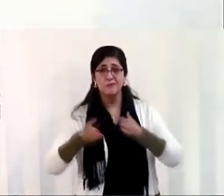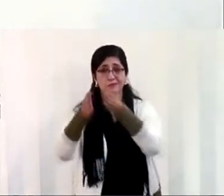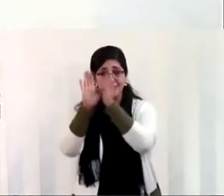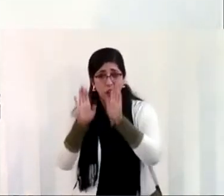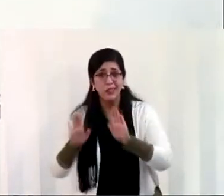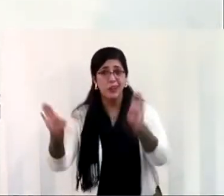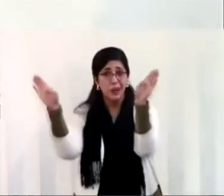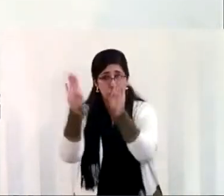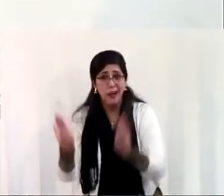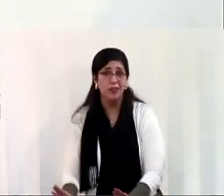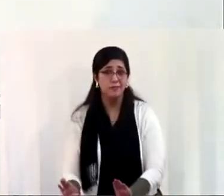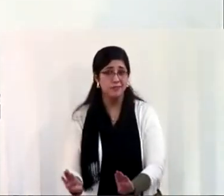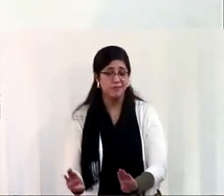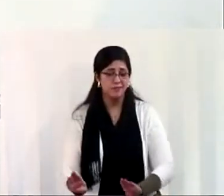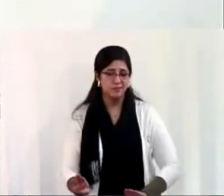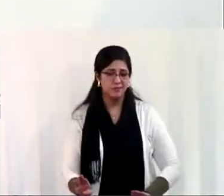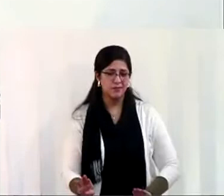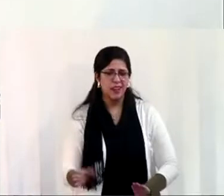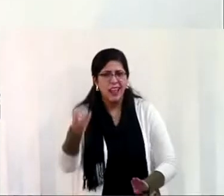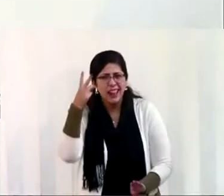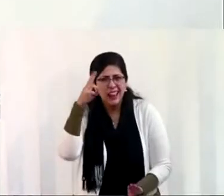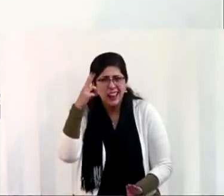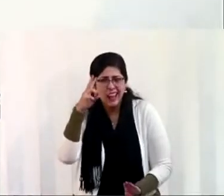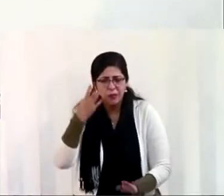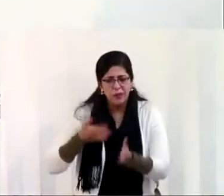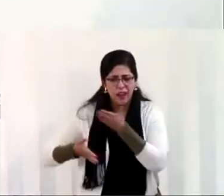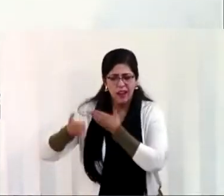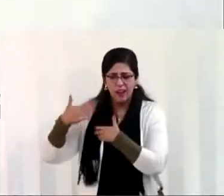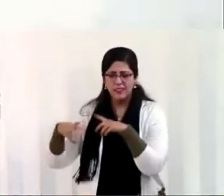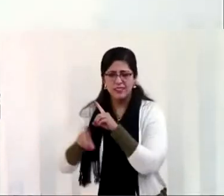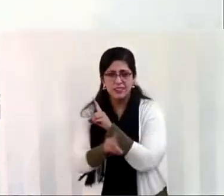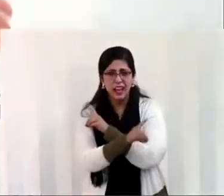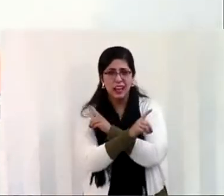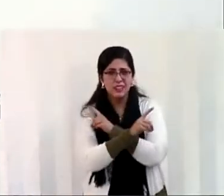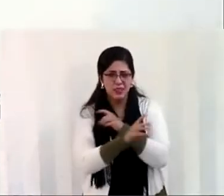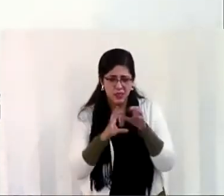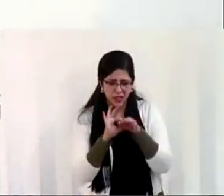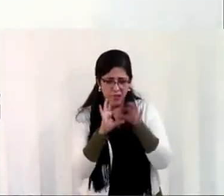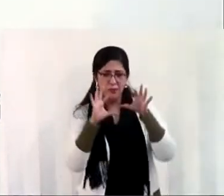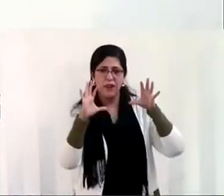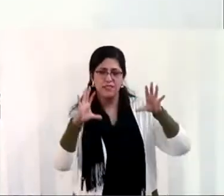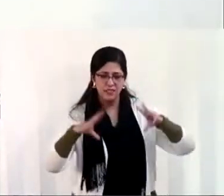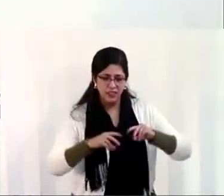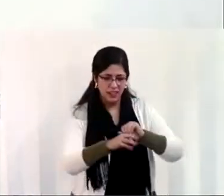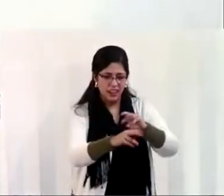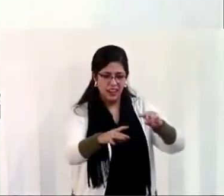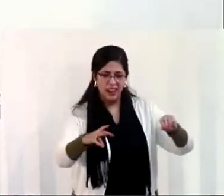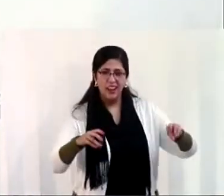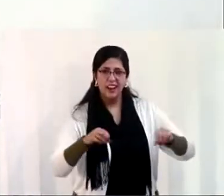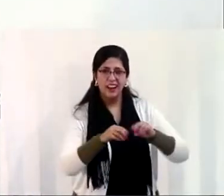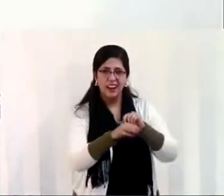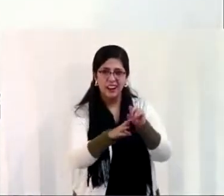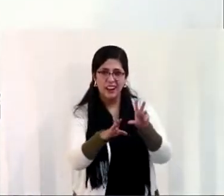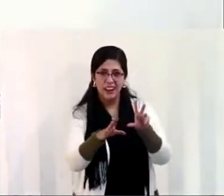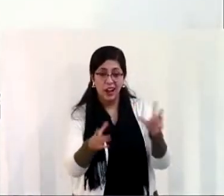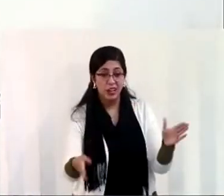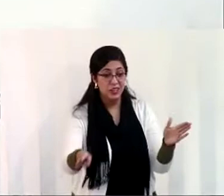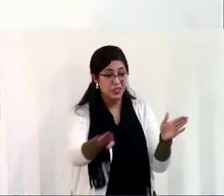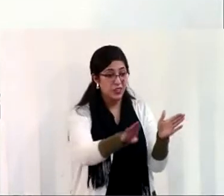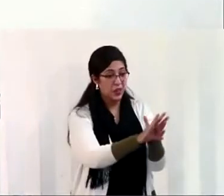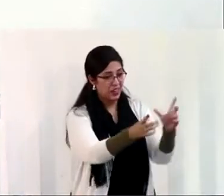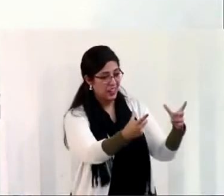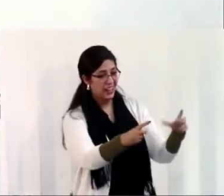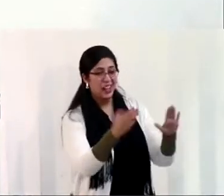que estão na terra prometida, que mana leite e mel. Onde é que Baal entra aqui? Baal entra aqui por